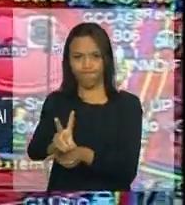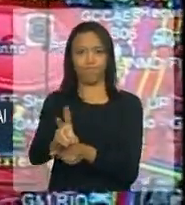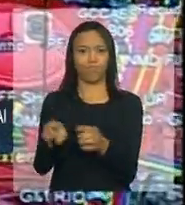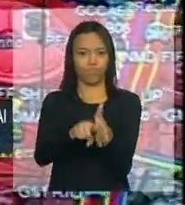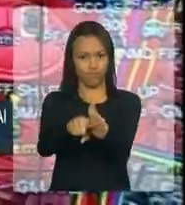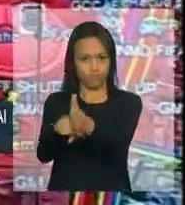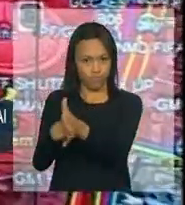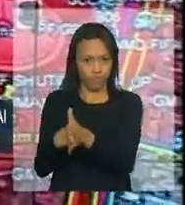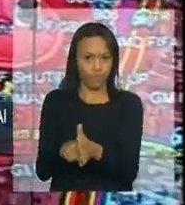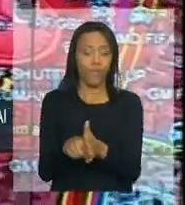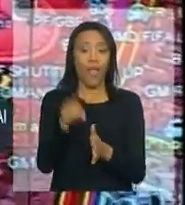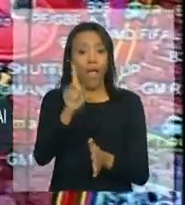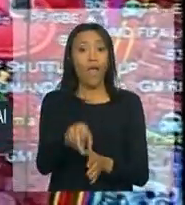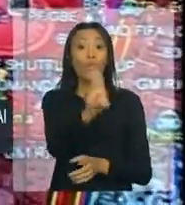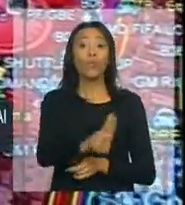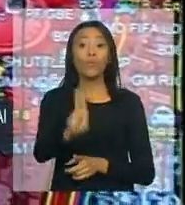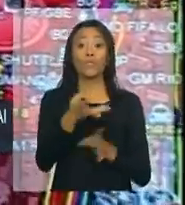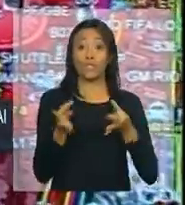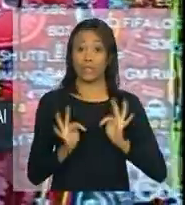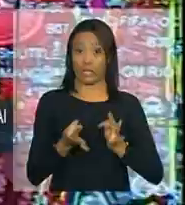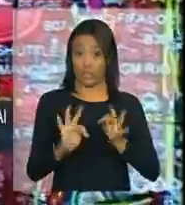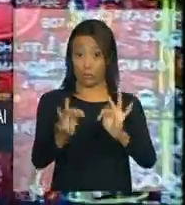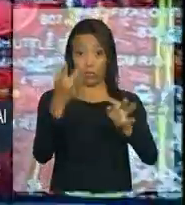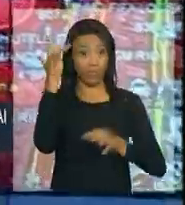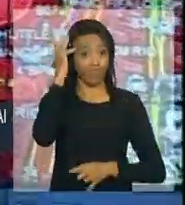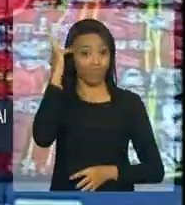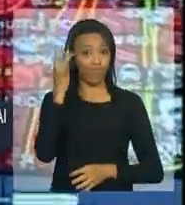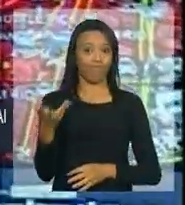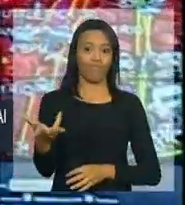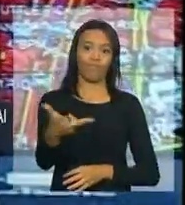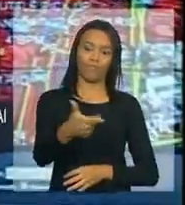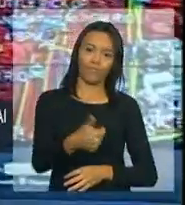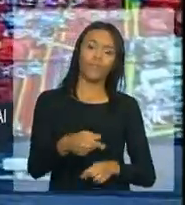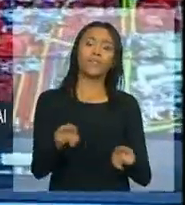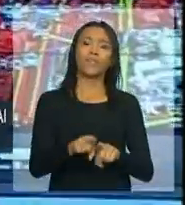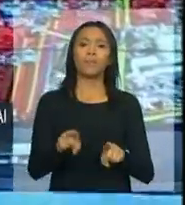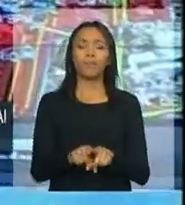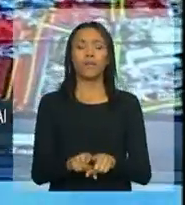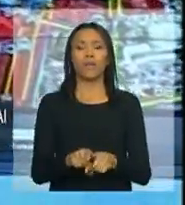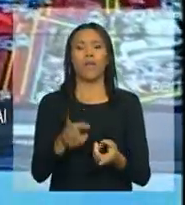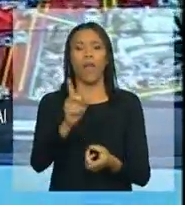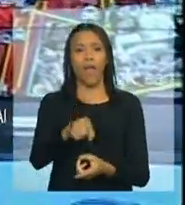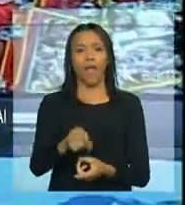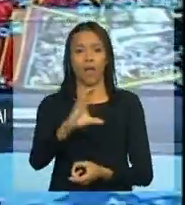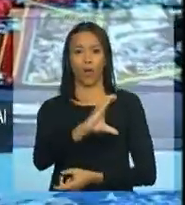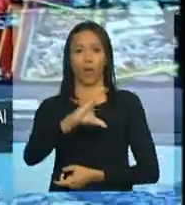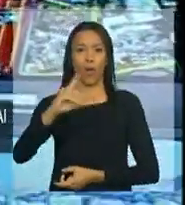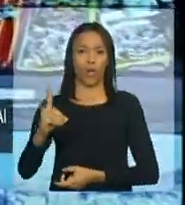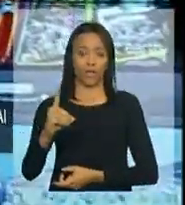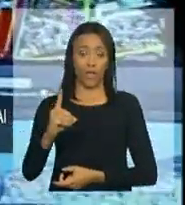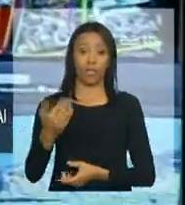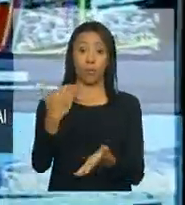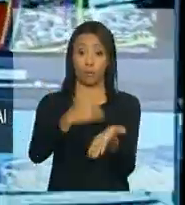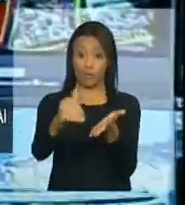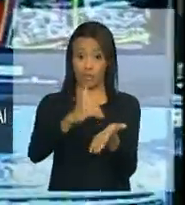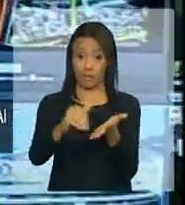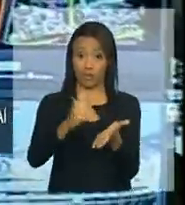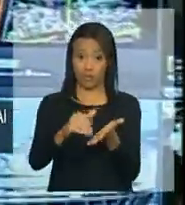geração, comandada pelo subsecretário e policial federal Edival Novaes e a sua